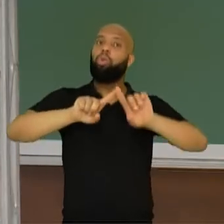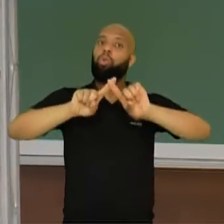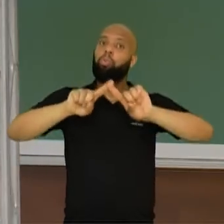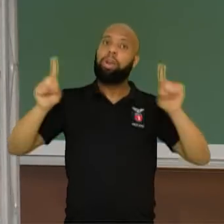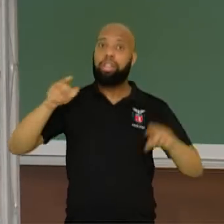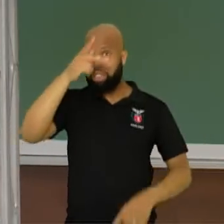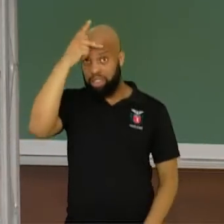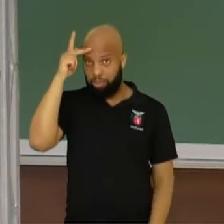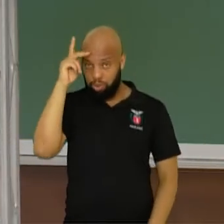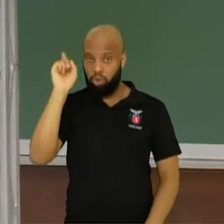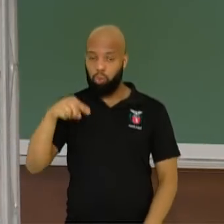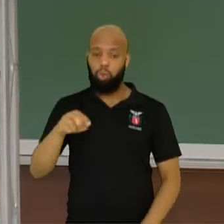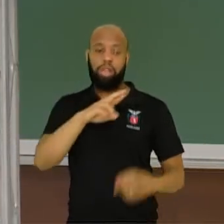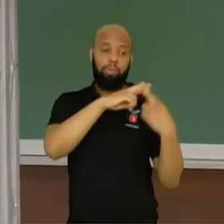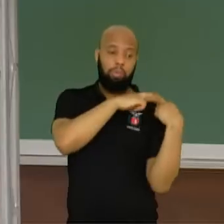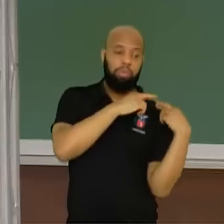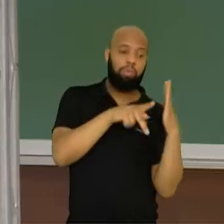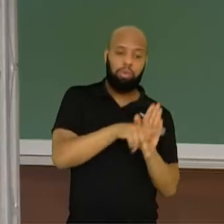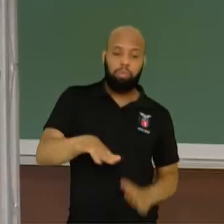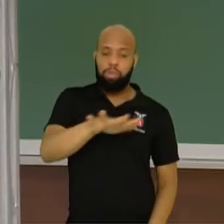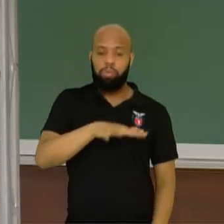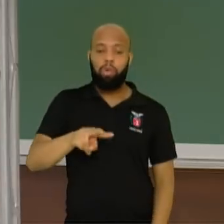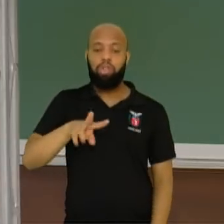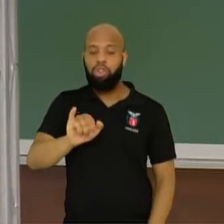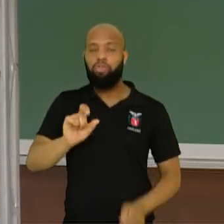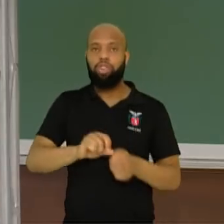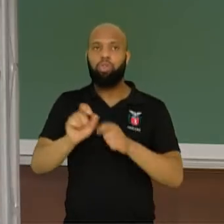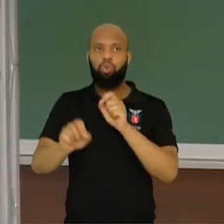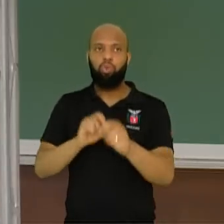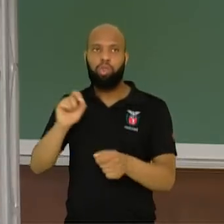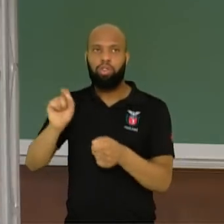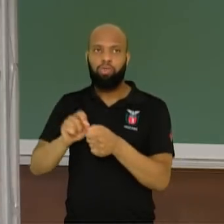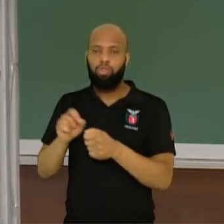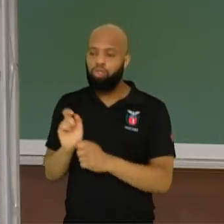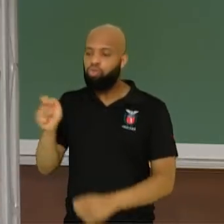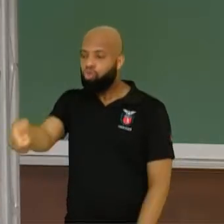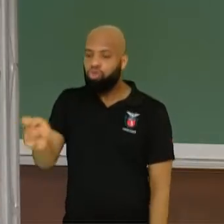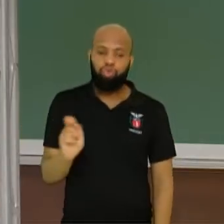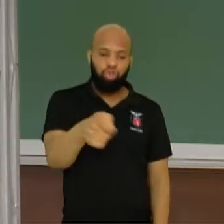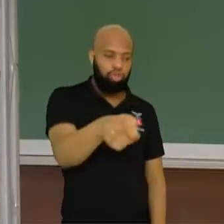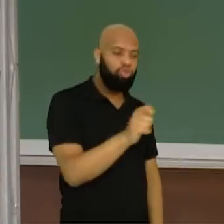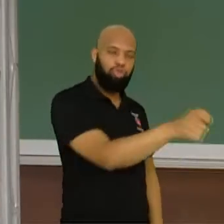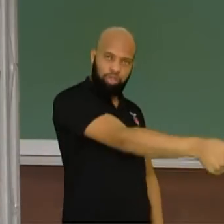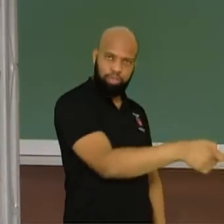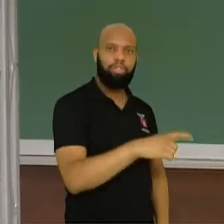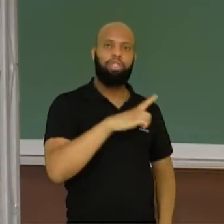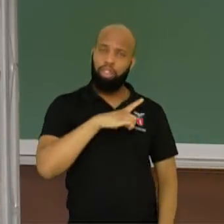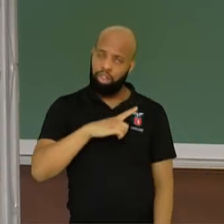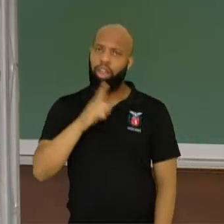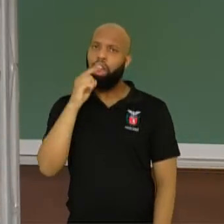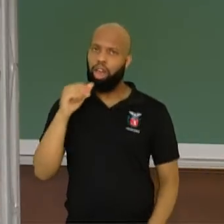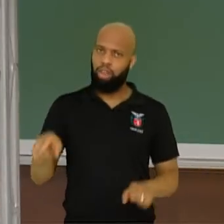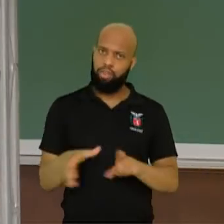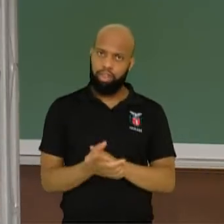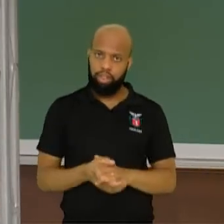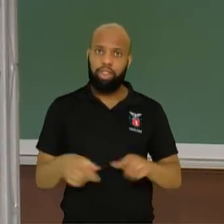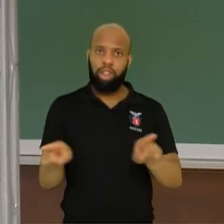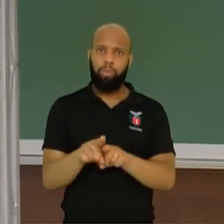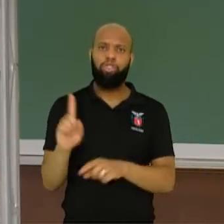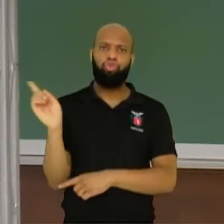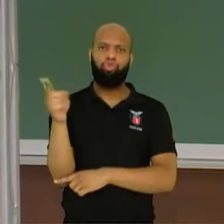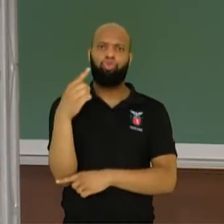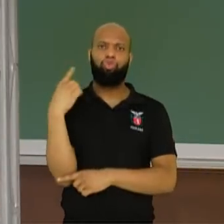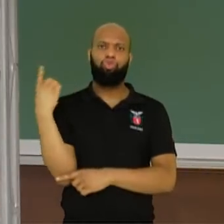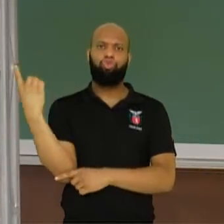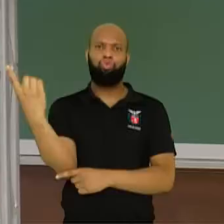fabricação dele, no tingimento dele, utilizou água. Então, muitos objetos do nosso cotidiano utilizam a água. E aqui eu